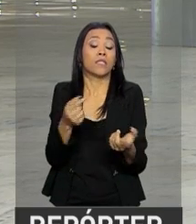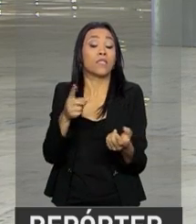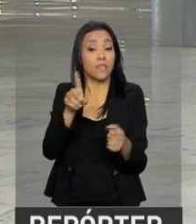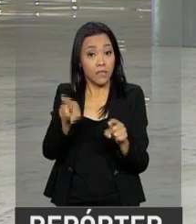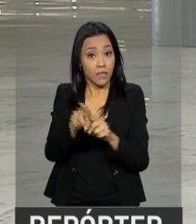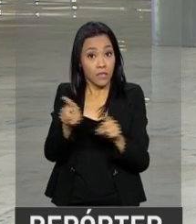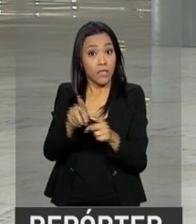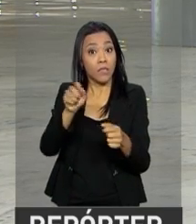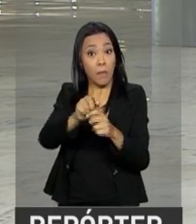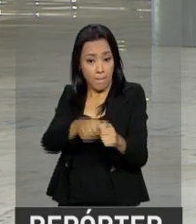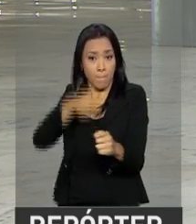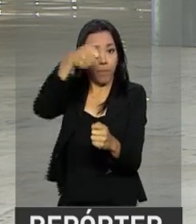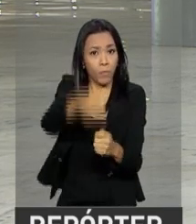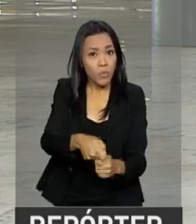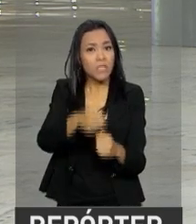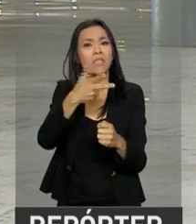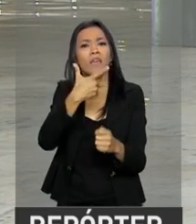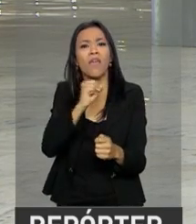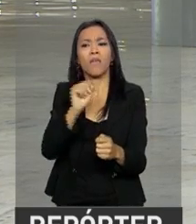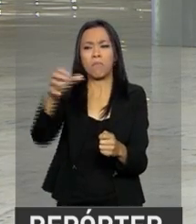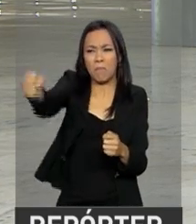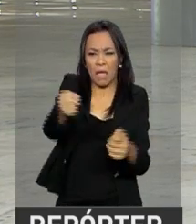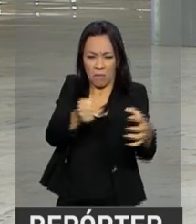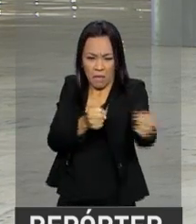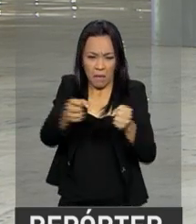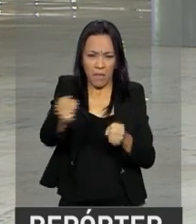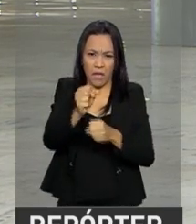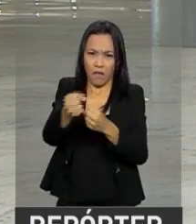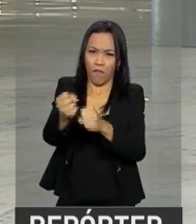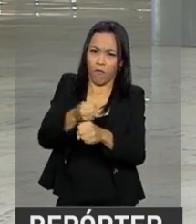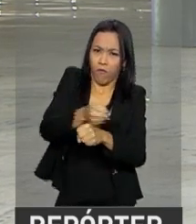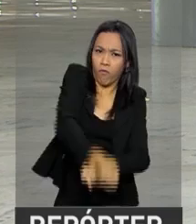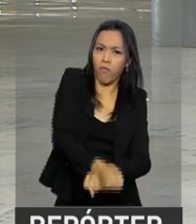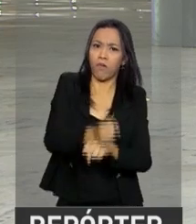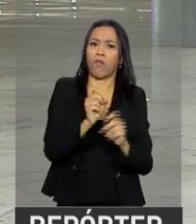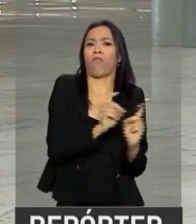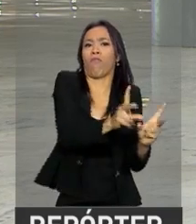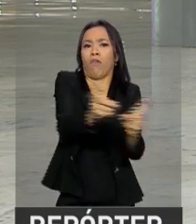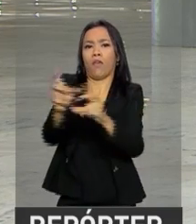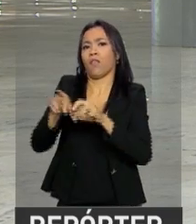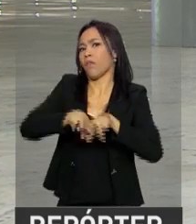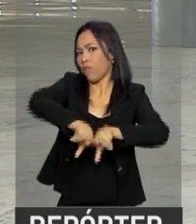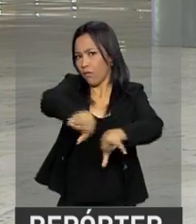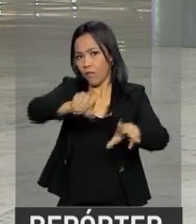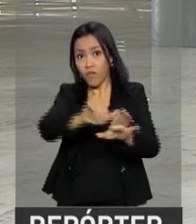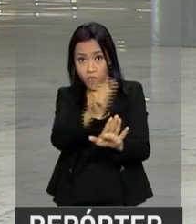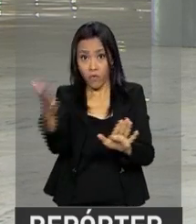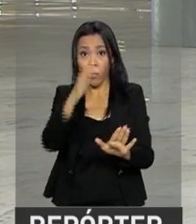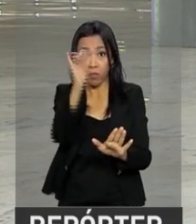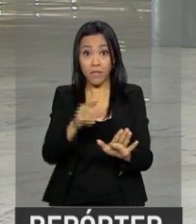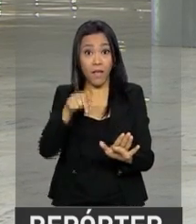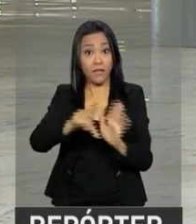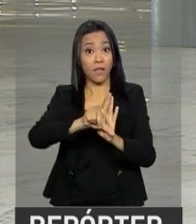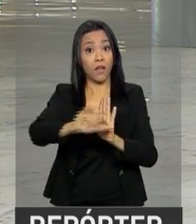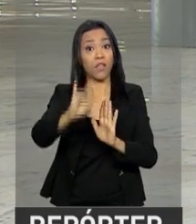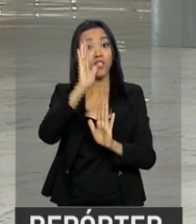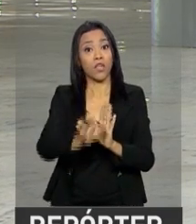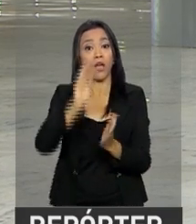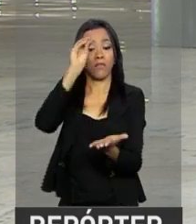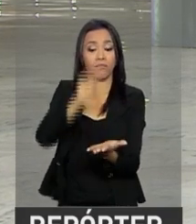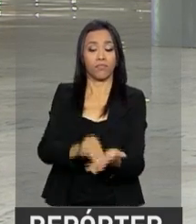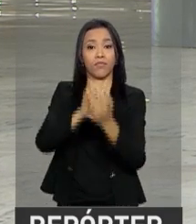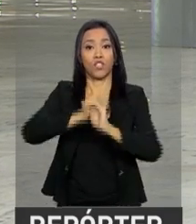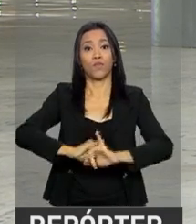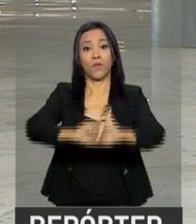o crime de tráfico de pessoas tanto doméstico aqui no brasil quanto internacional a sanção dessa lei foi publicada no diário oficial